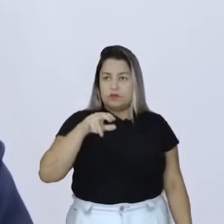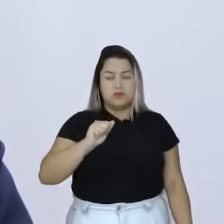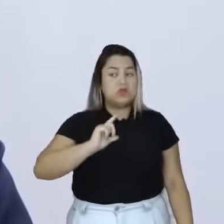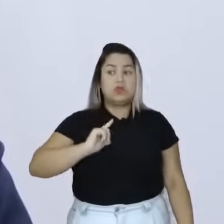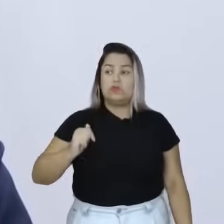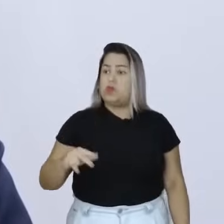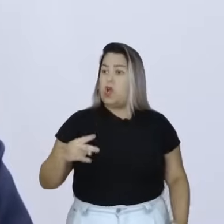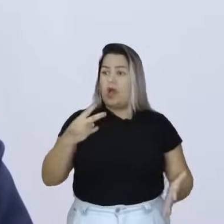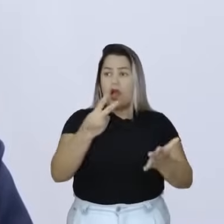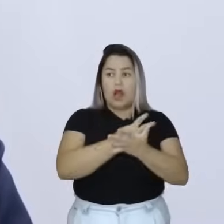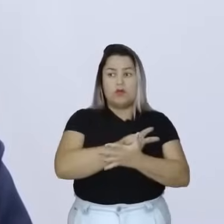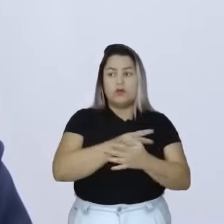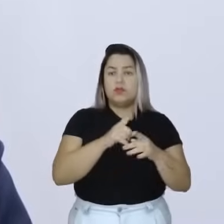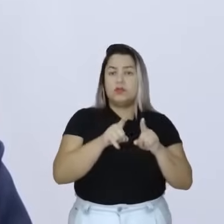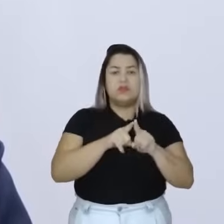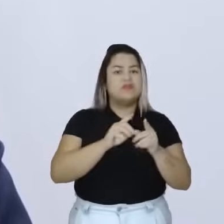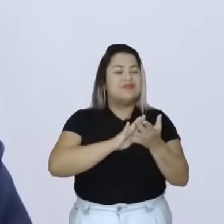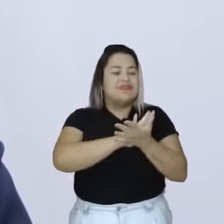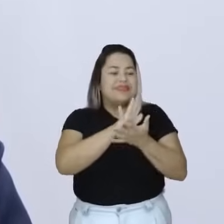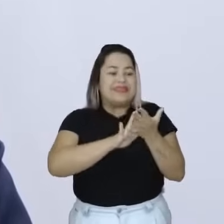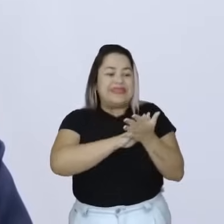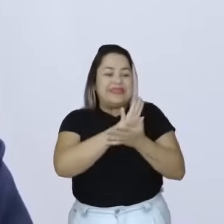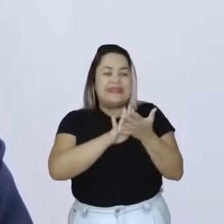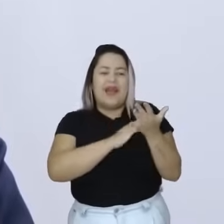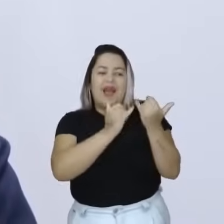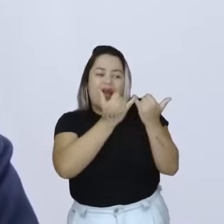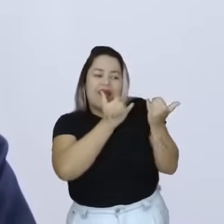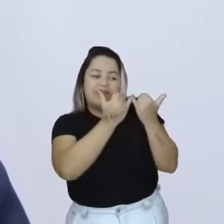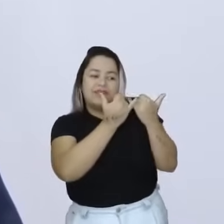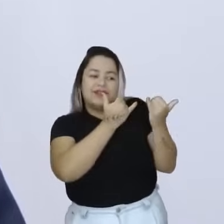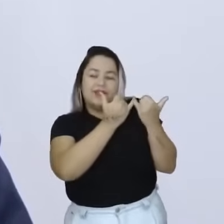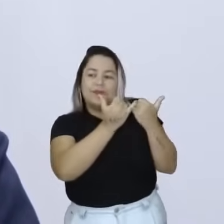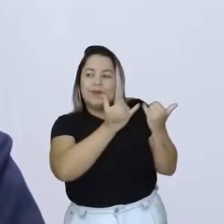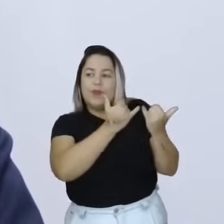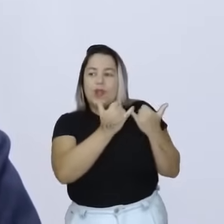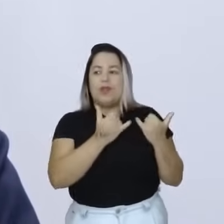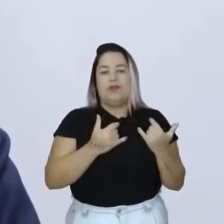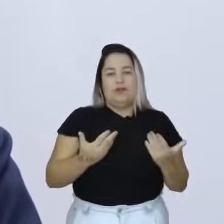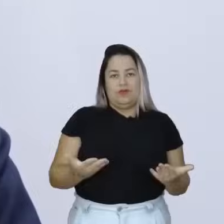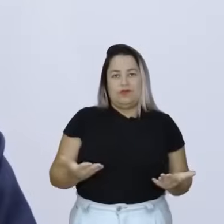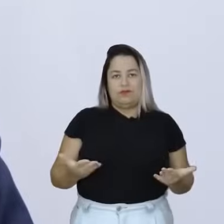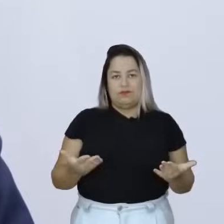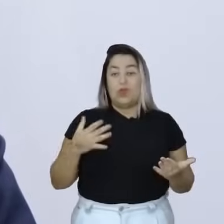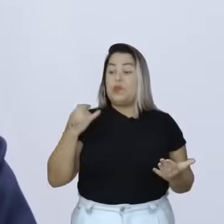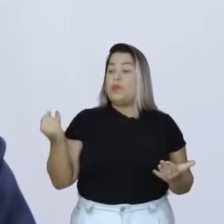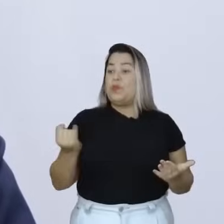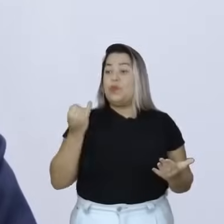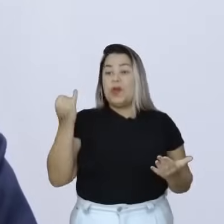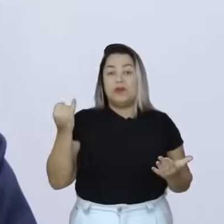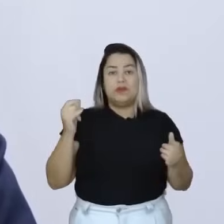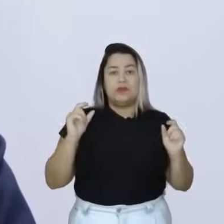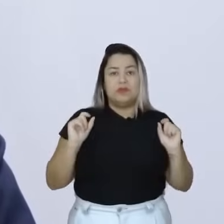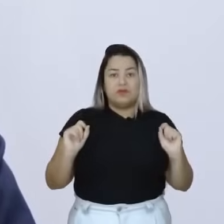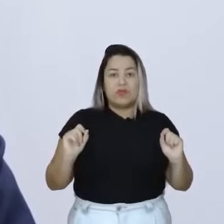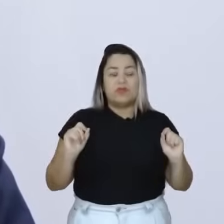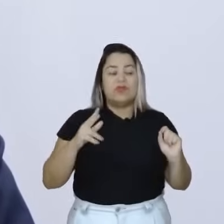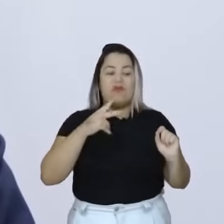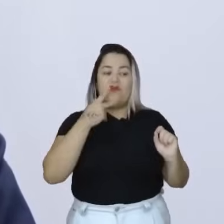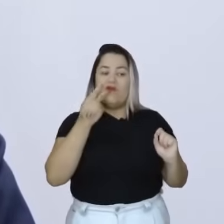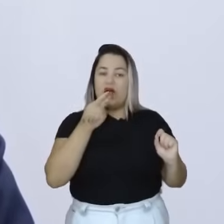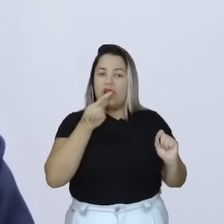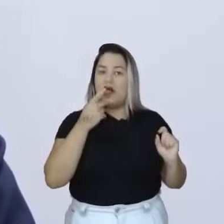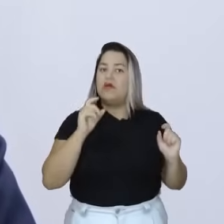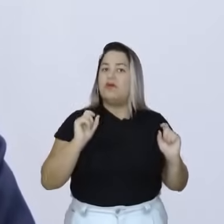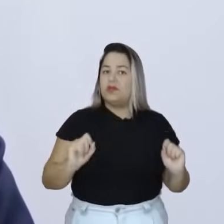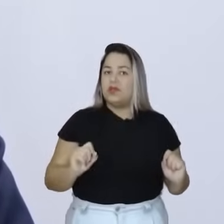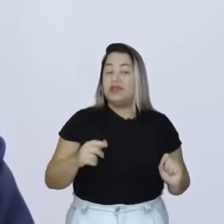tinha acontecido algo parecido no Brasil. E uma coisa também muito importante que eu queria registrar